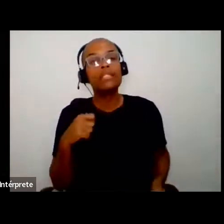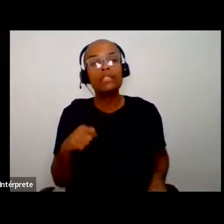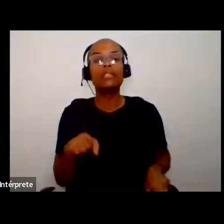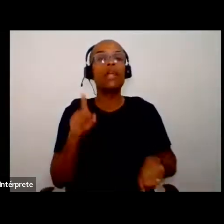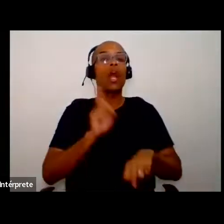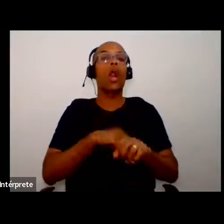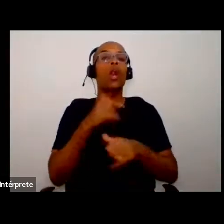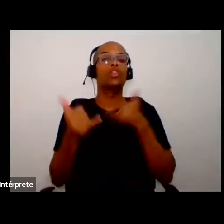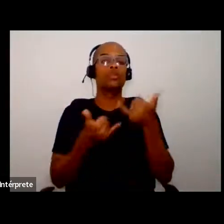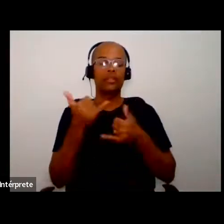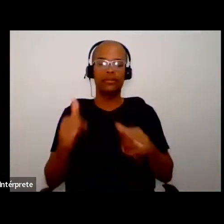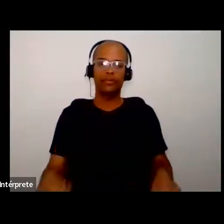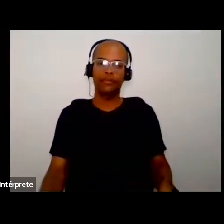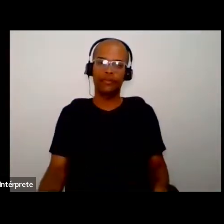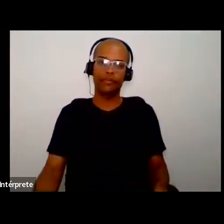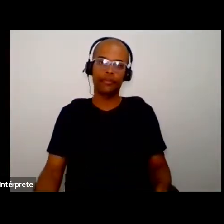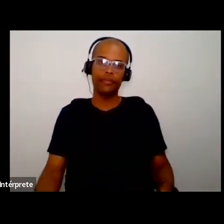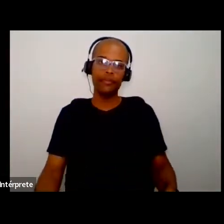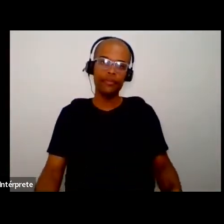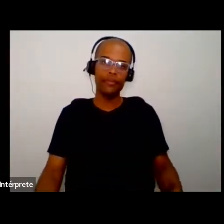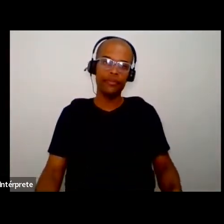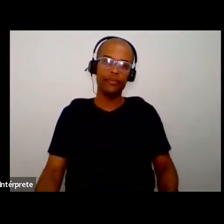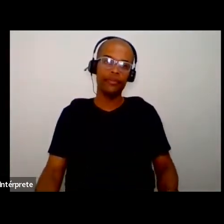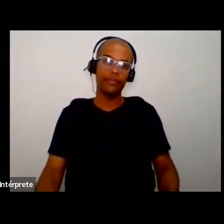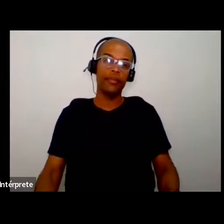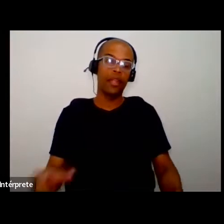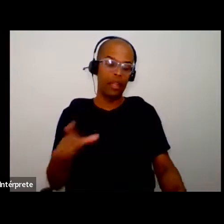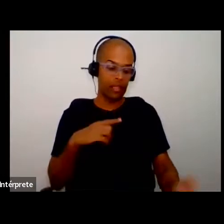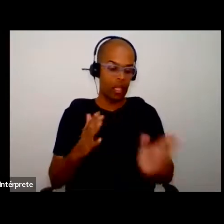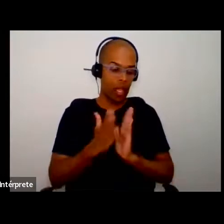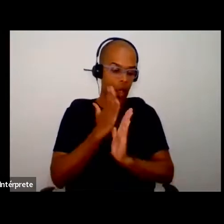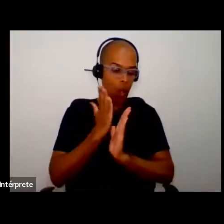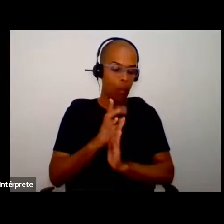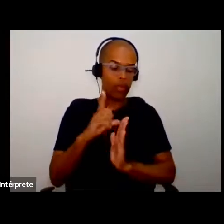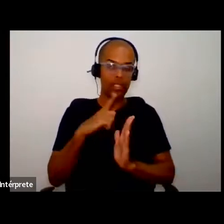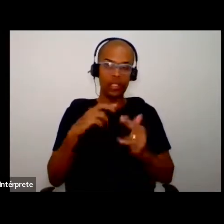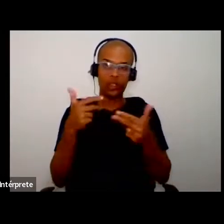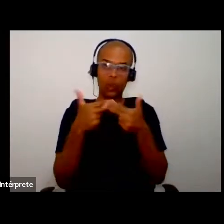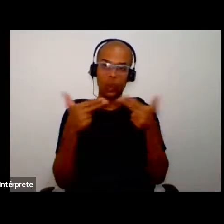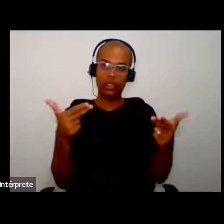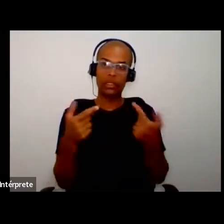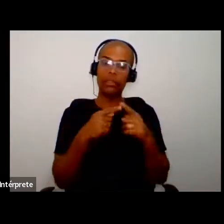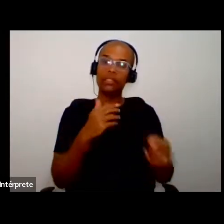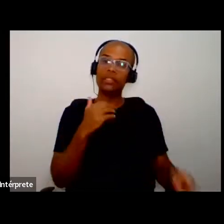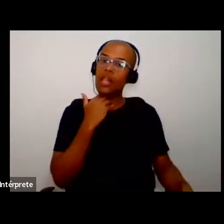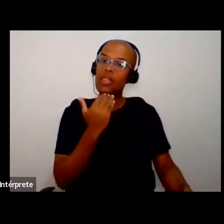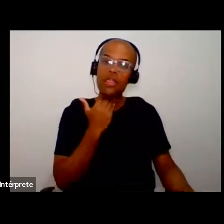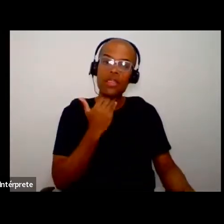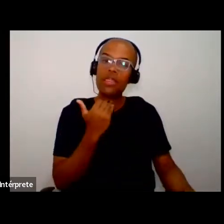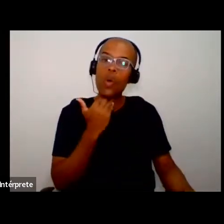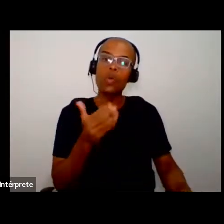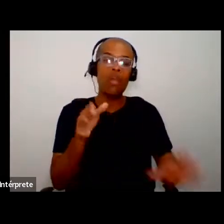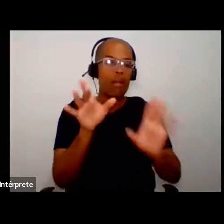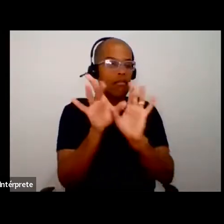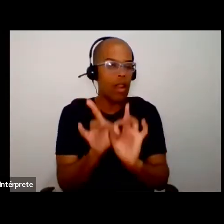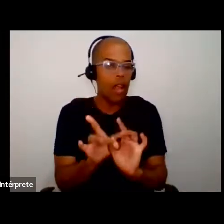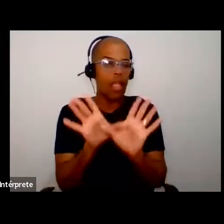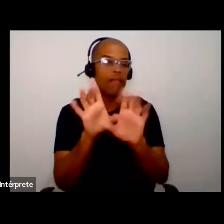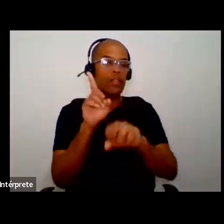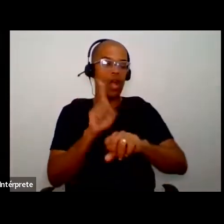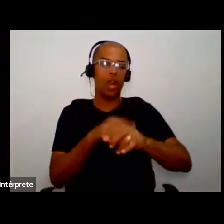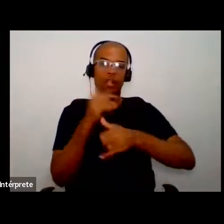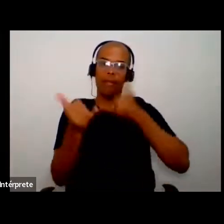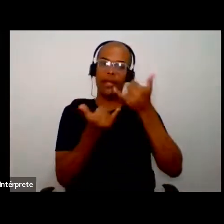né? E tem aquelas que, ainda que tenham essas coisas, né, não conseguem ser minimamente livres para a brincadeira porque